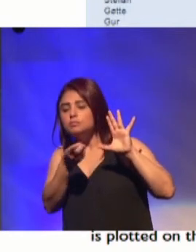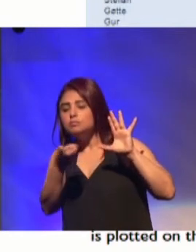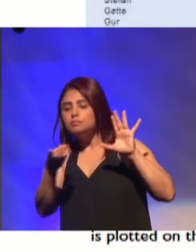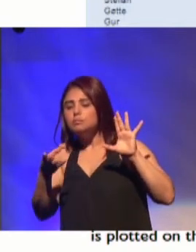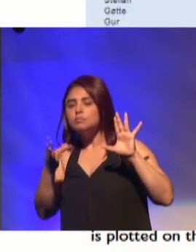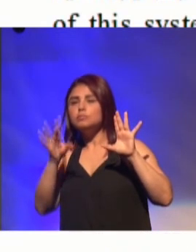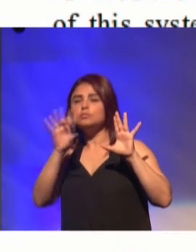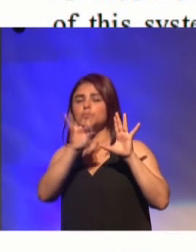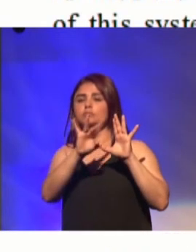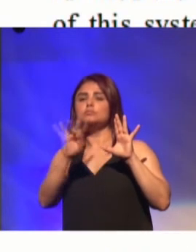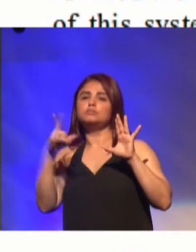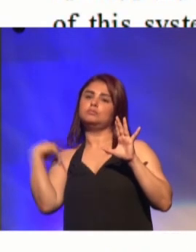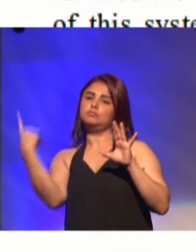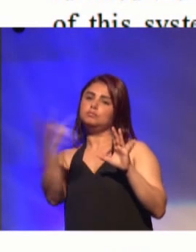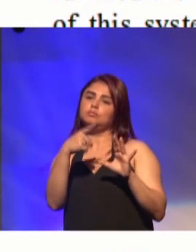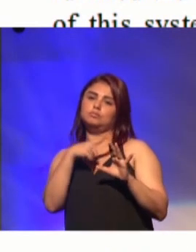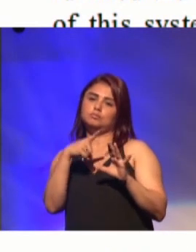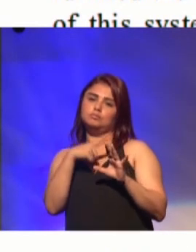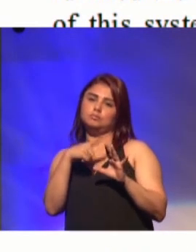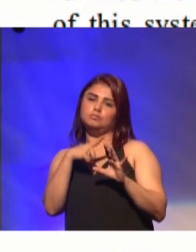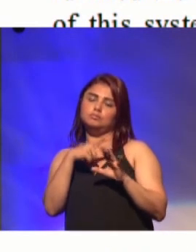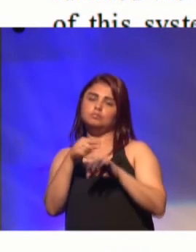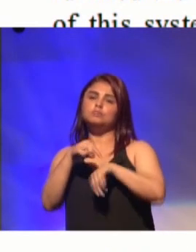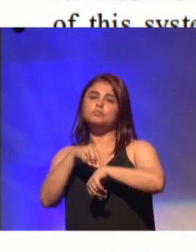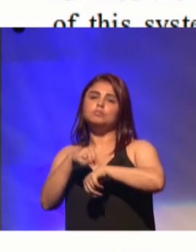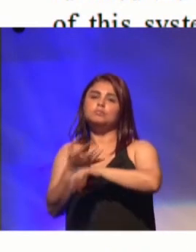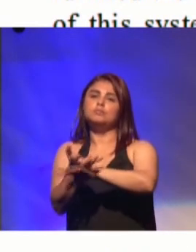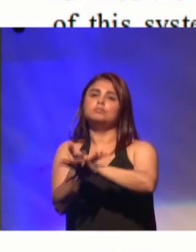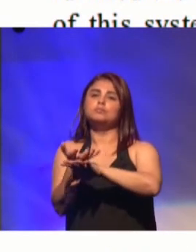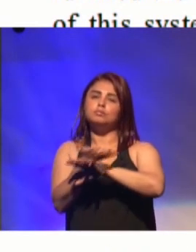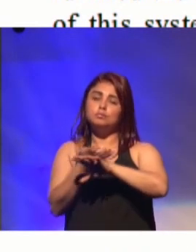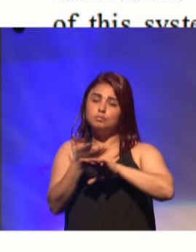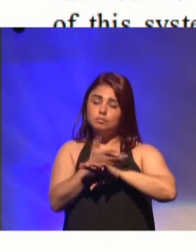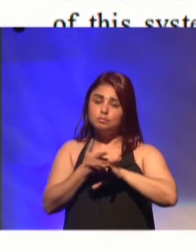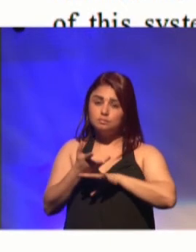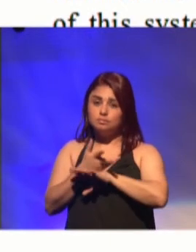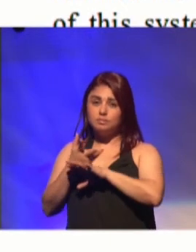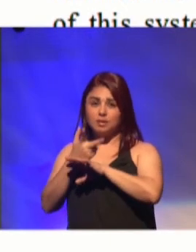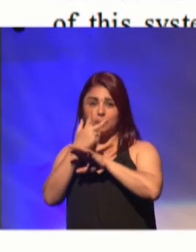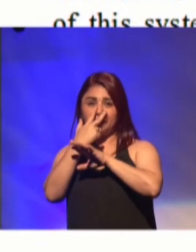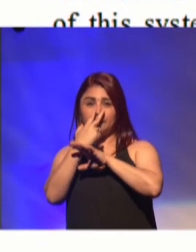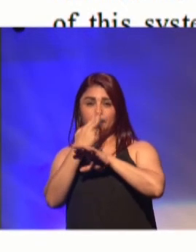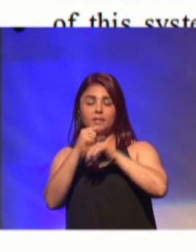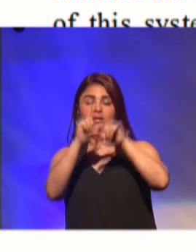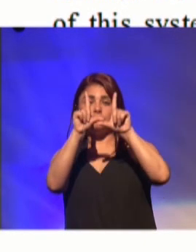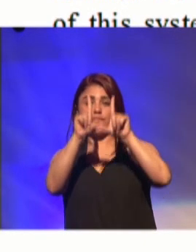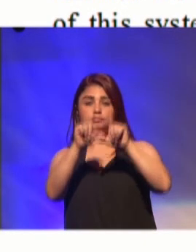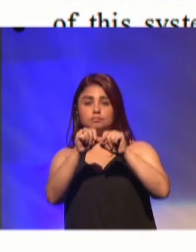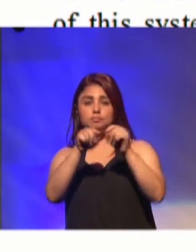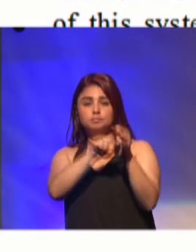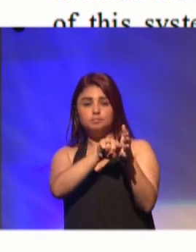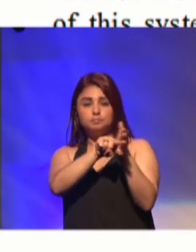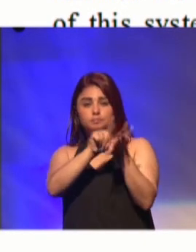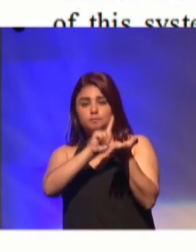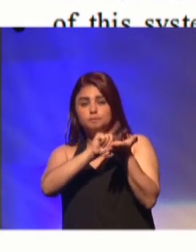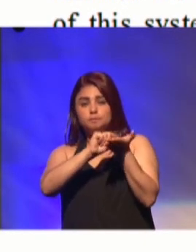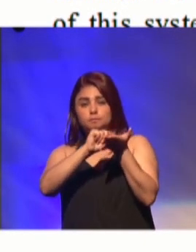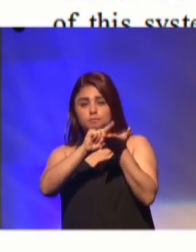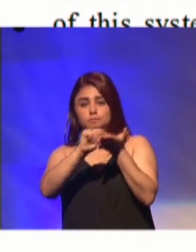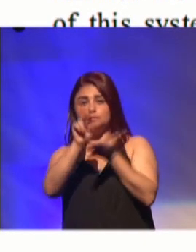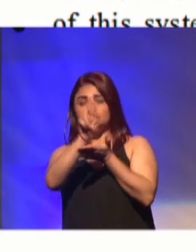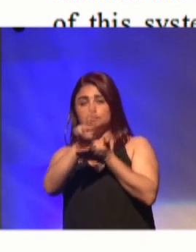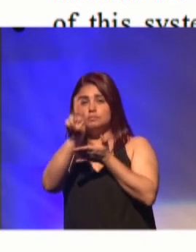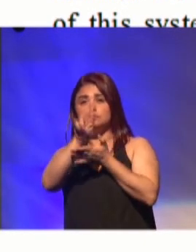gente vai ter, tá? Então, apesar do baixo número de artigos utilizados no tratamento, por exemplo,